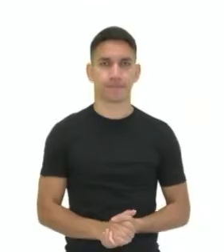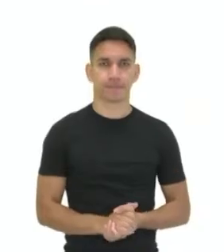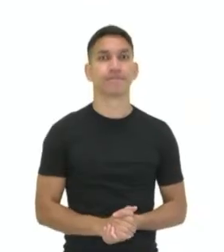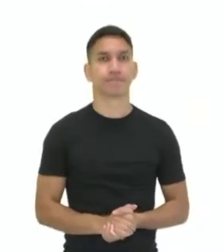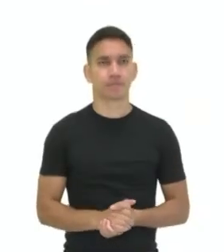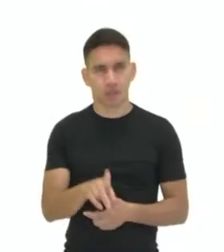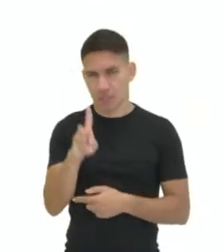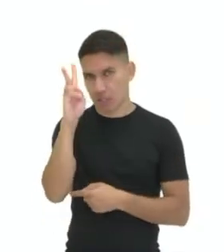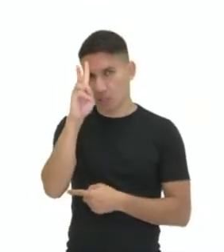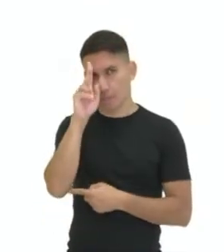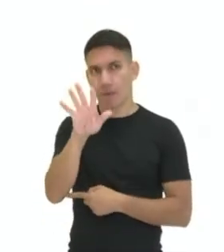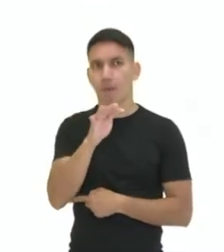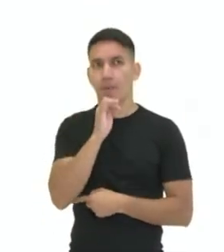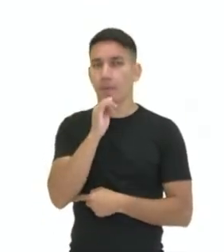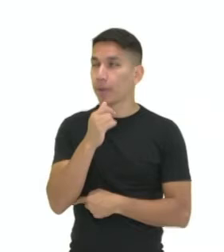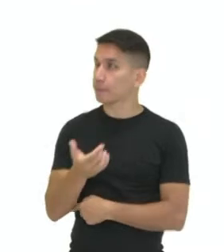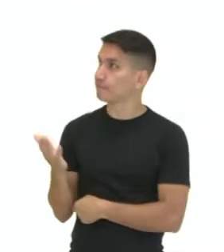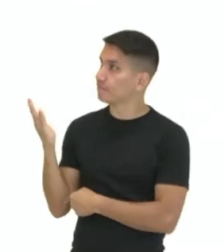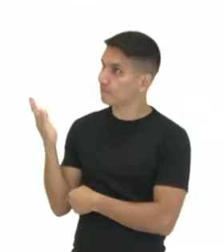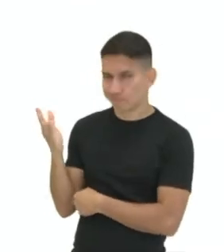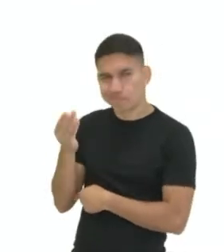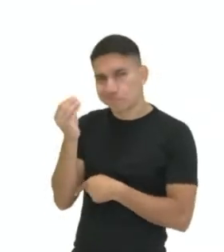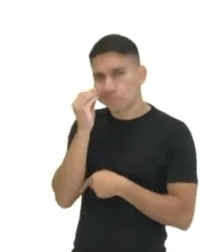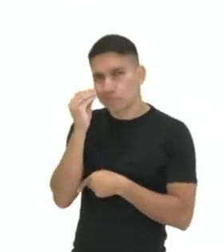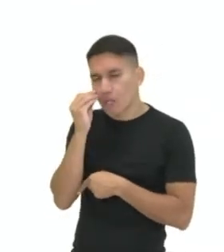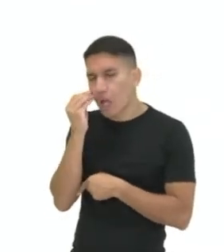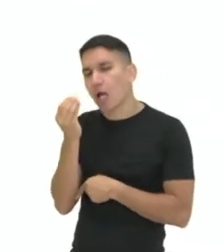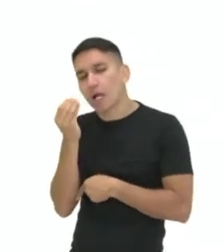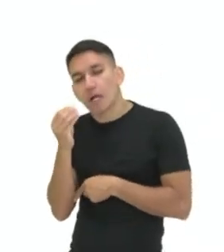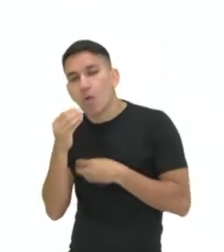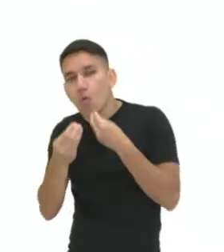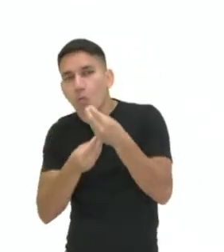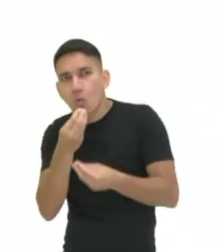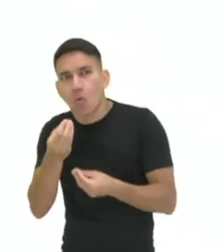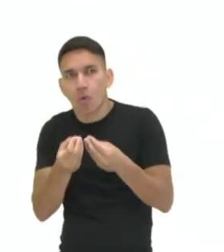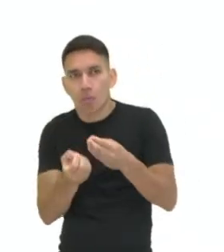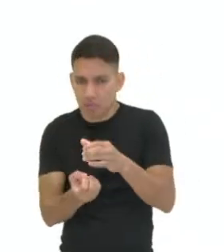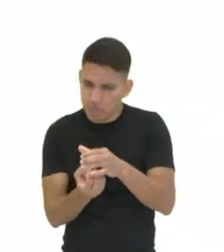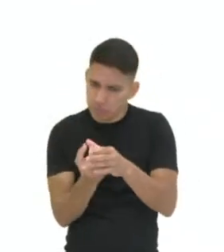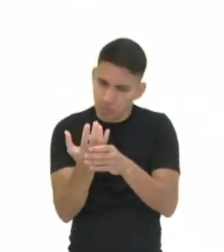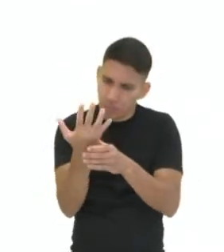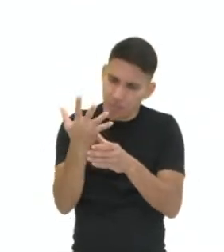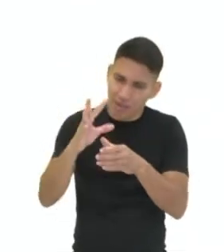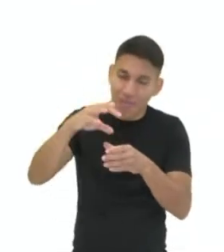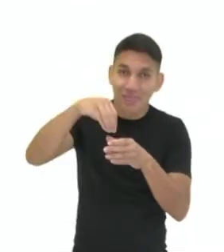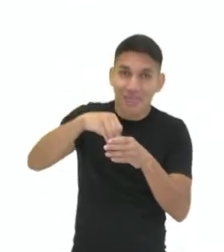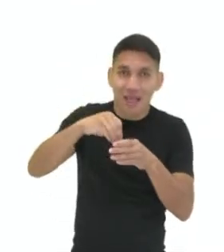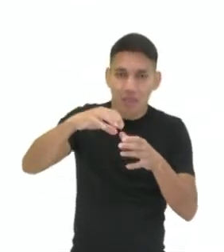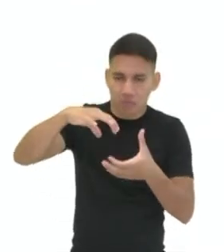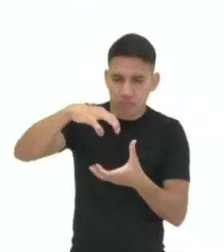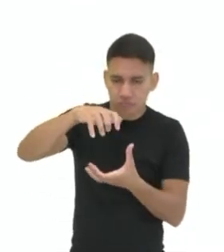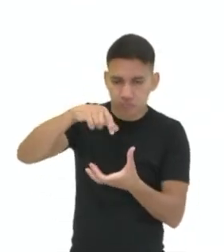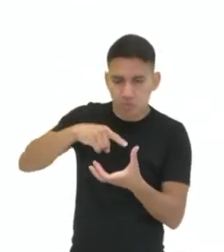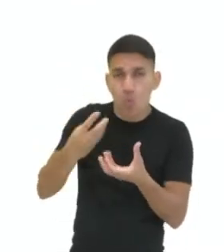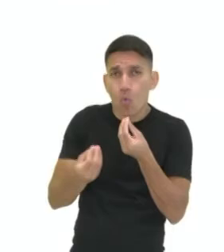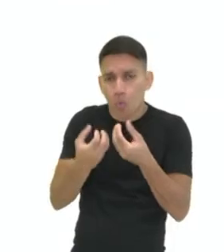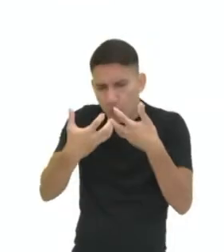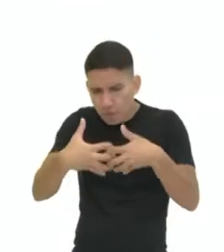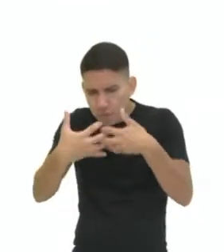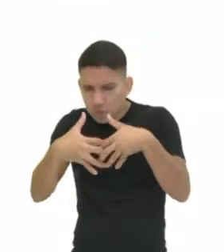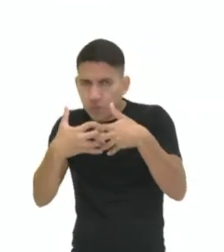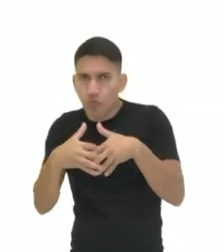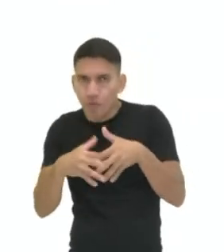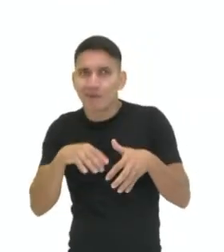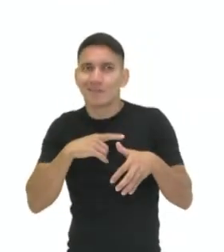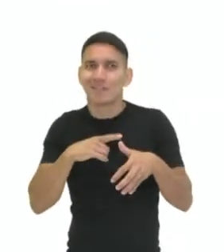você lembra do experimento que realizou de construir um ecossistema para observarmos os ciclos biogeoquímicos, utilizando